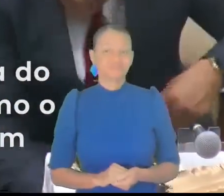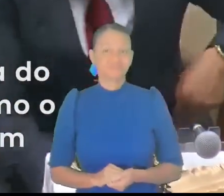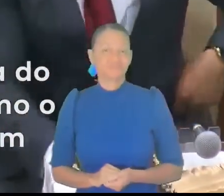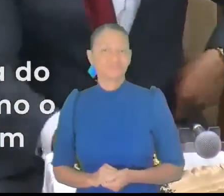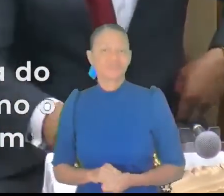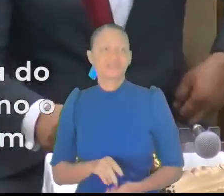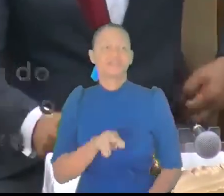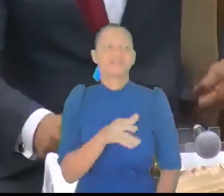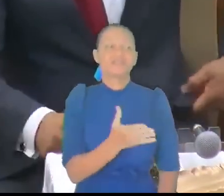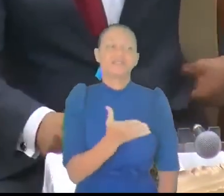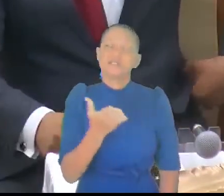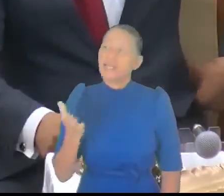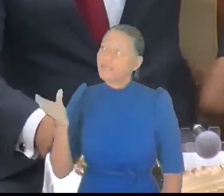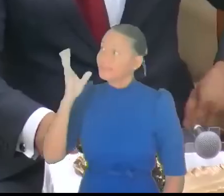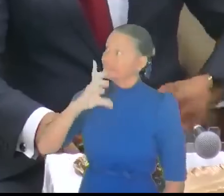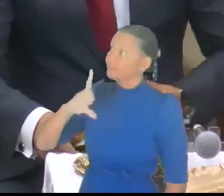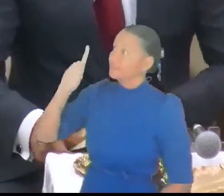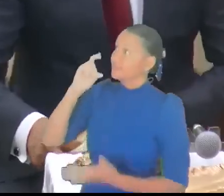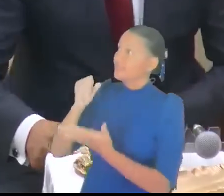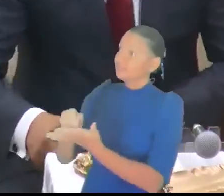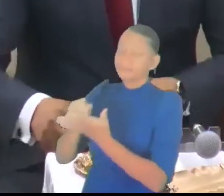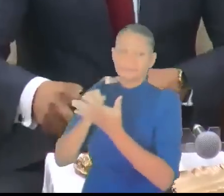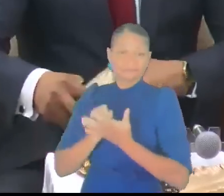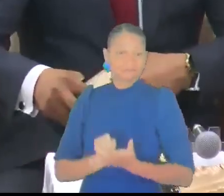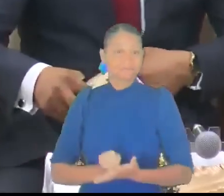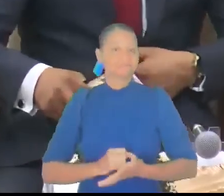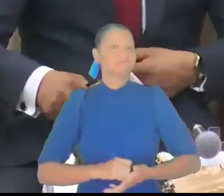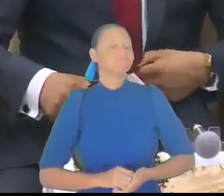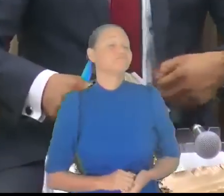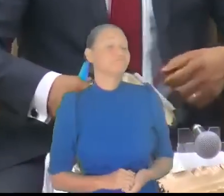Meus irmãos, com a ajuda de Deus,